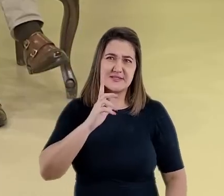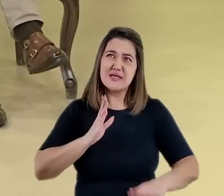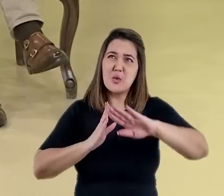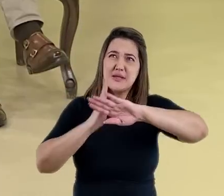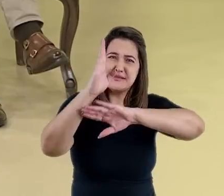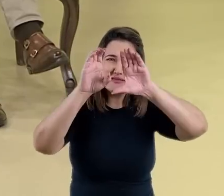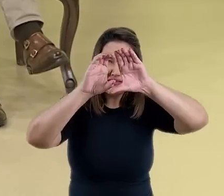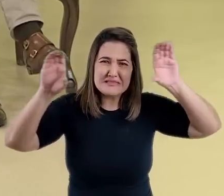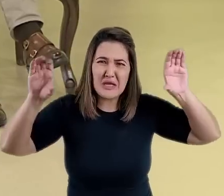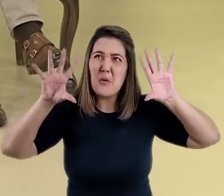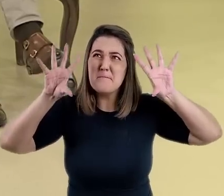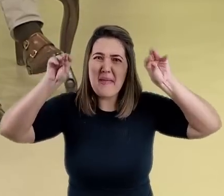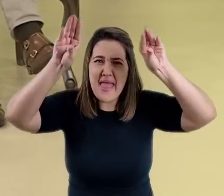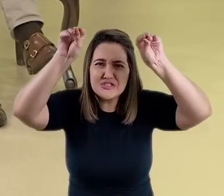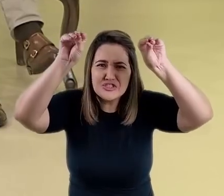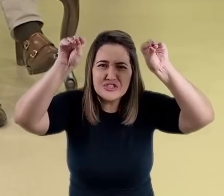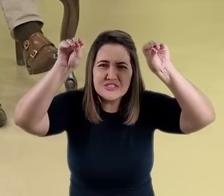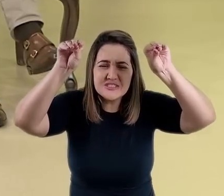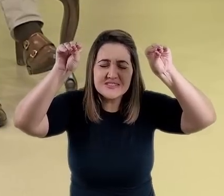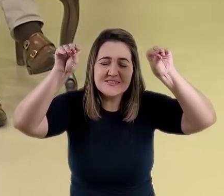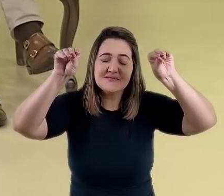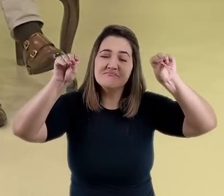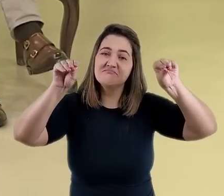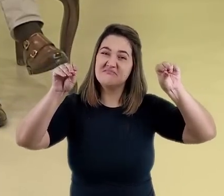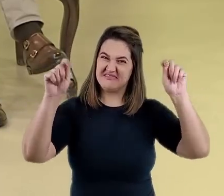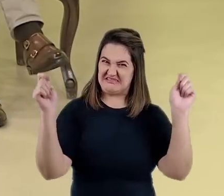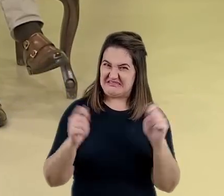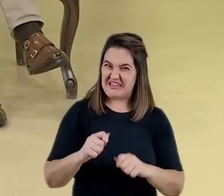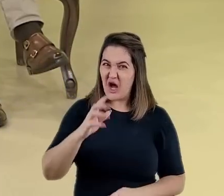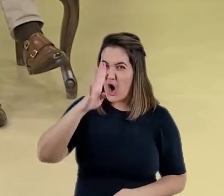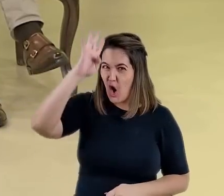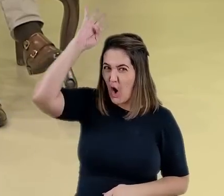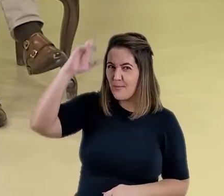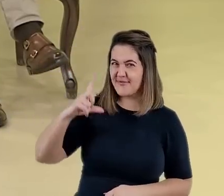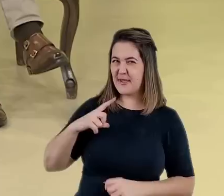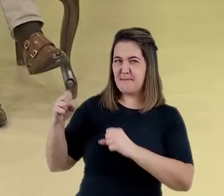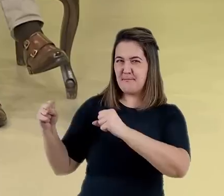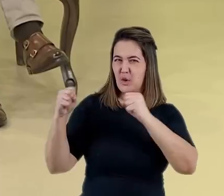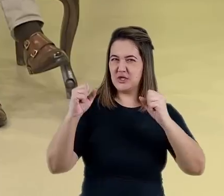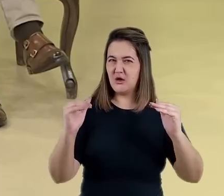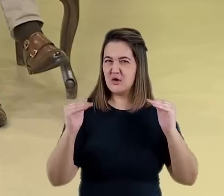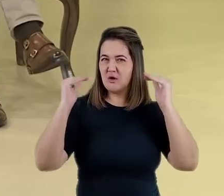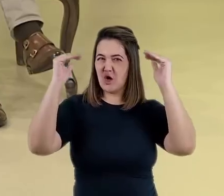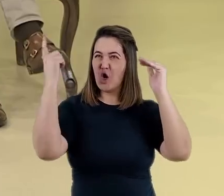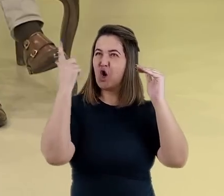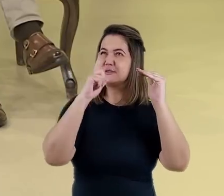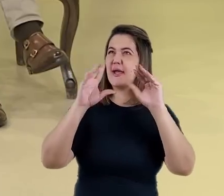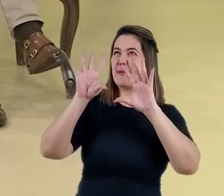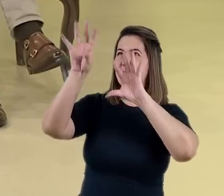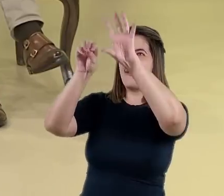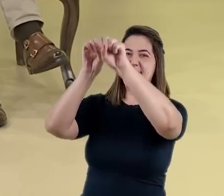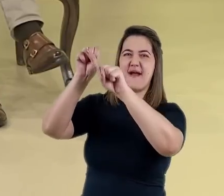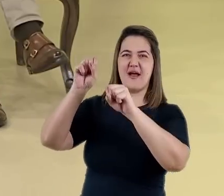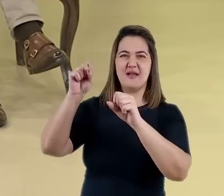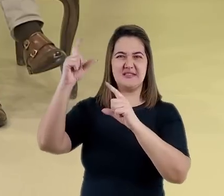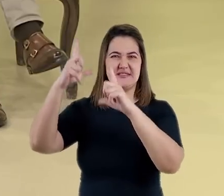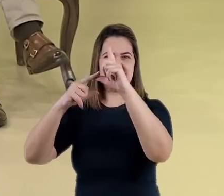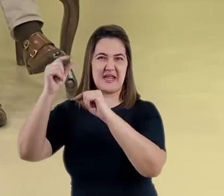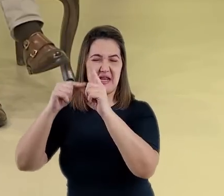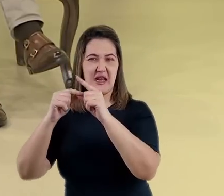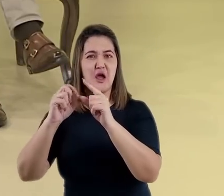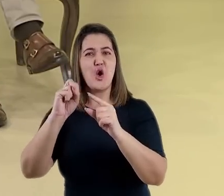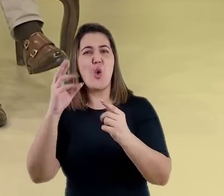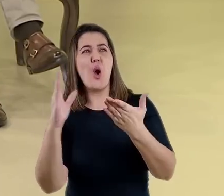celestial? E mais, será que Roma teria poder de lançar algumas dessas estrelas e